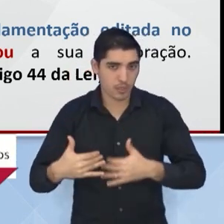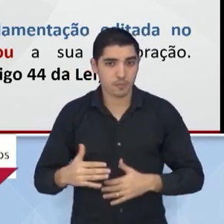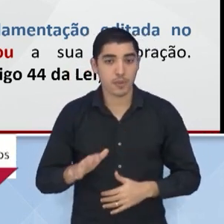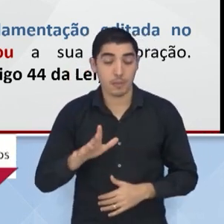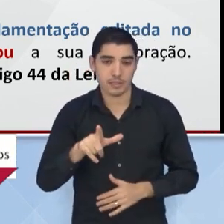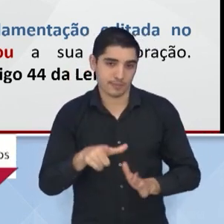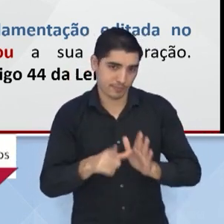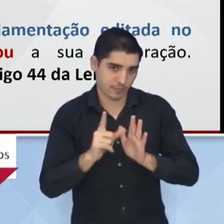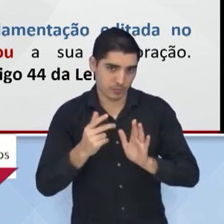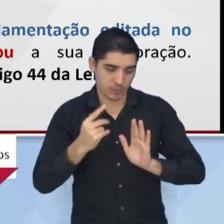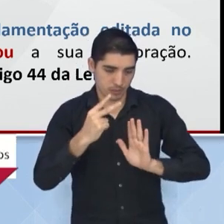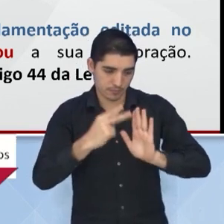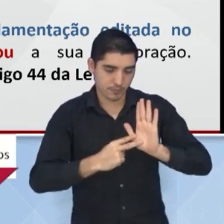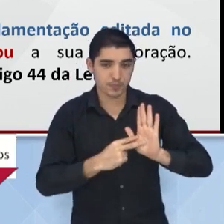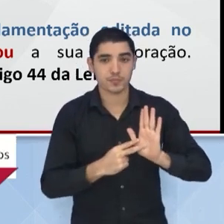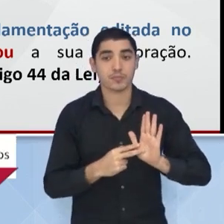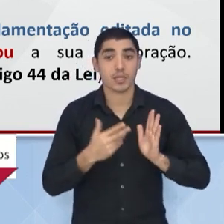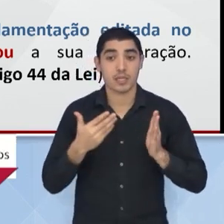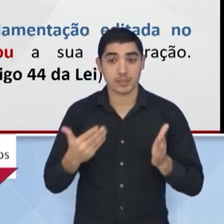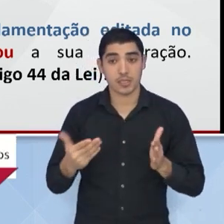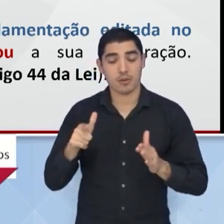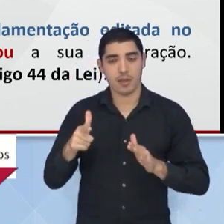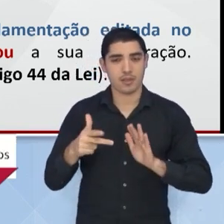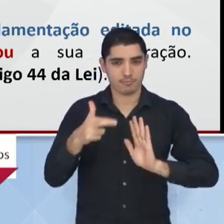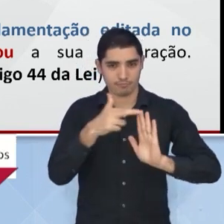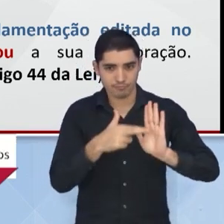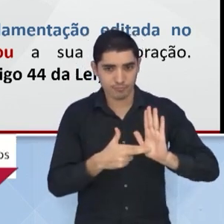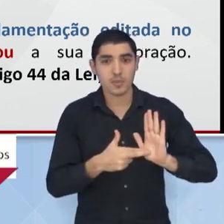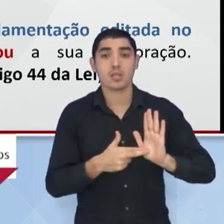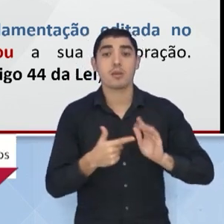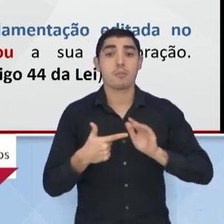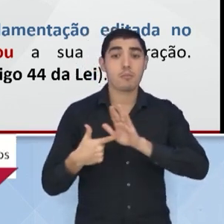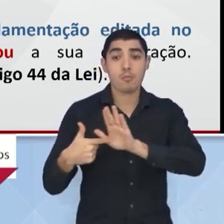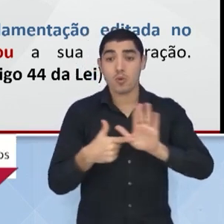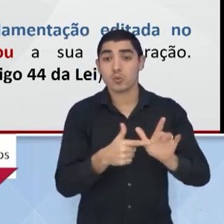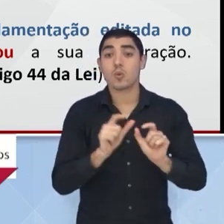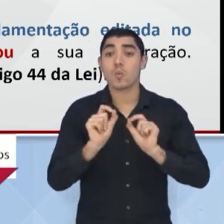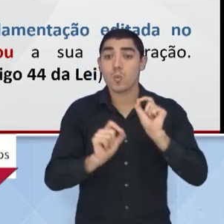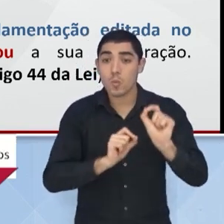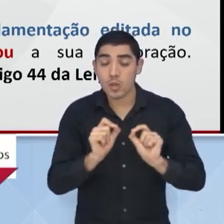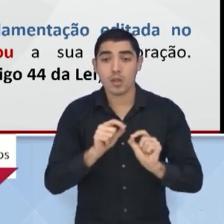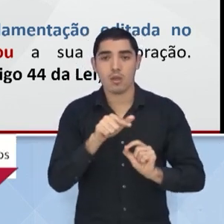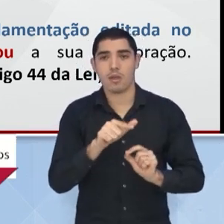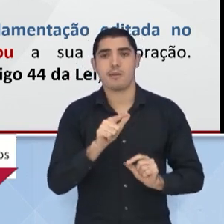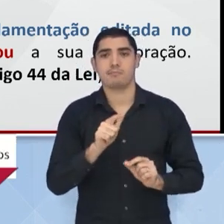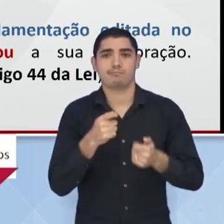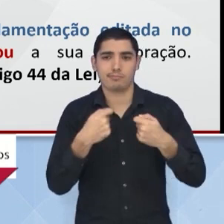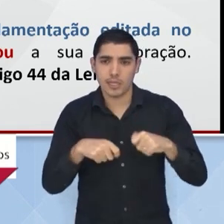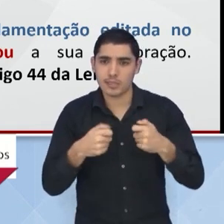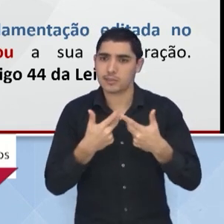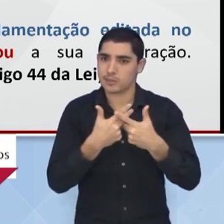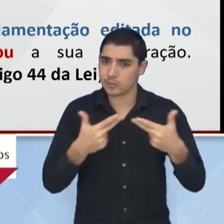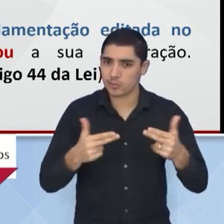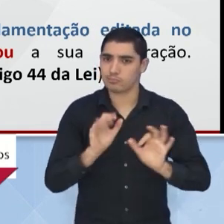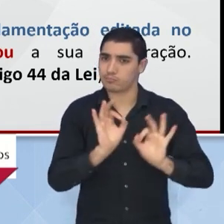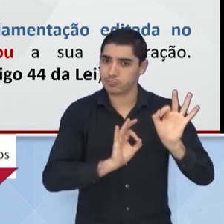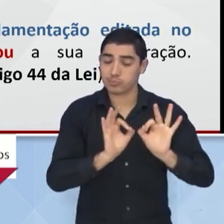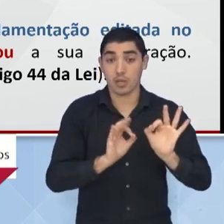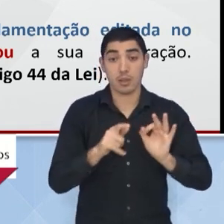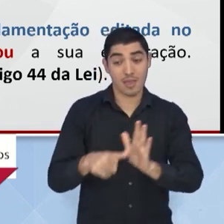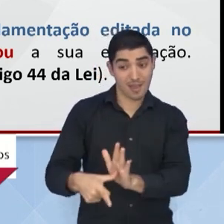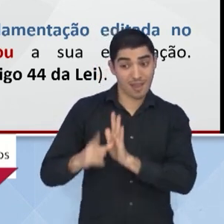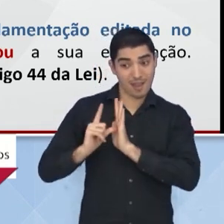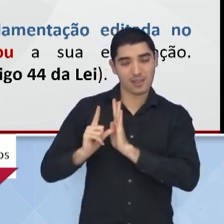hipóteses em que a regulamentação é ditada no âmbito doente dispensou facultou que existe essa possibilidade legal né então é importante elaborar o estudo técnico